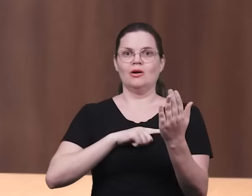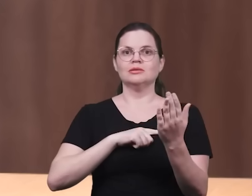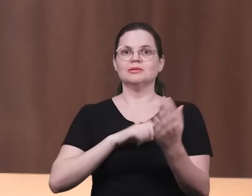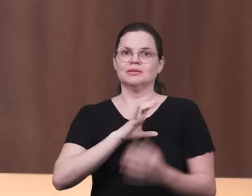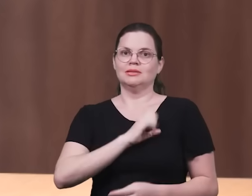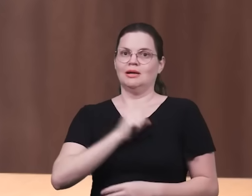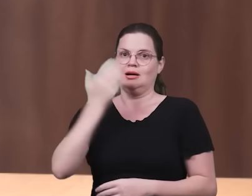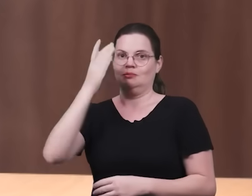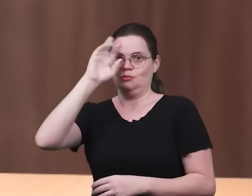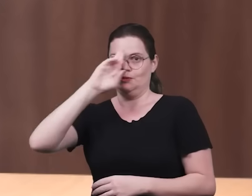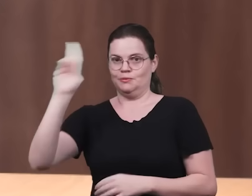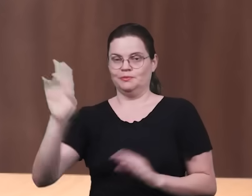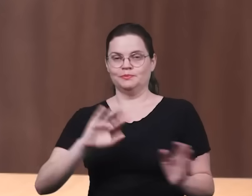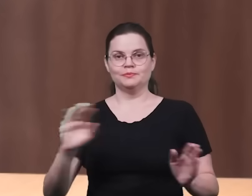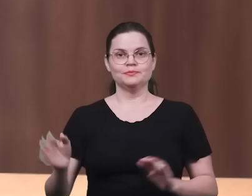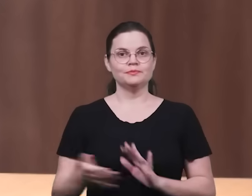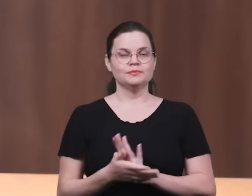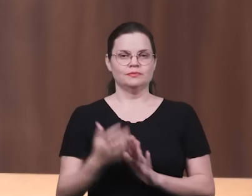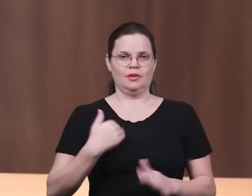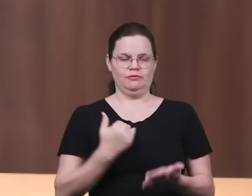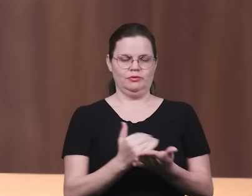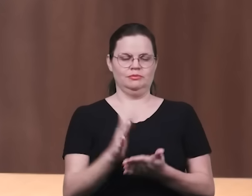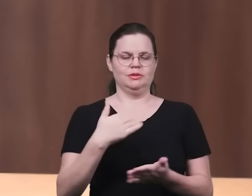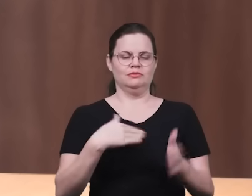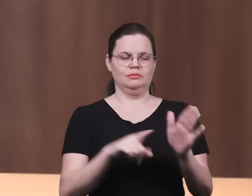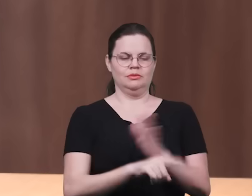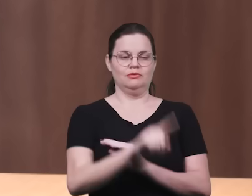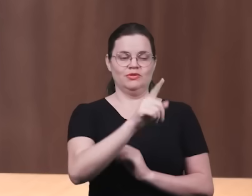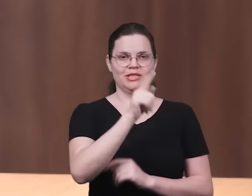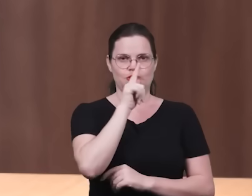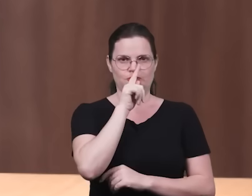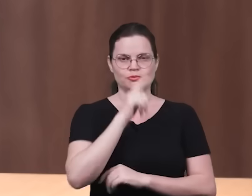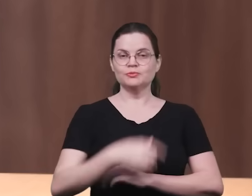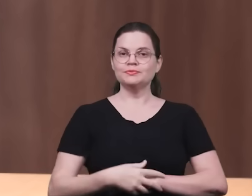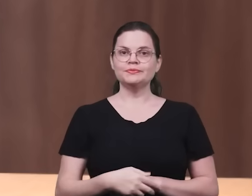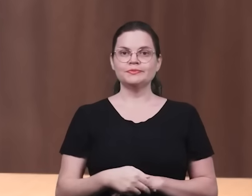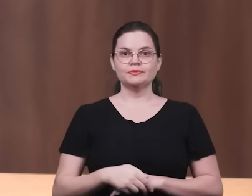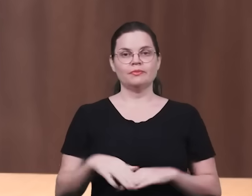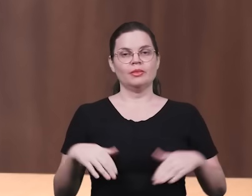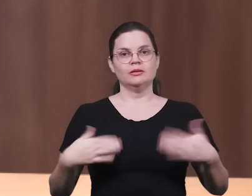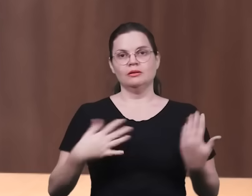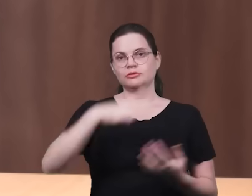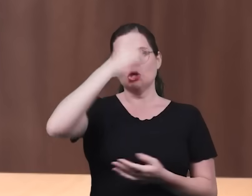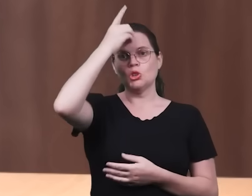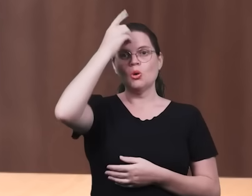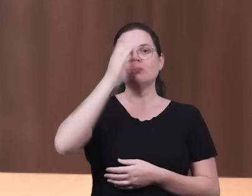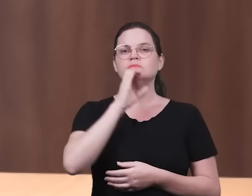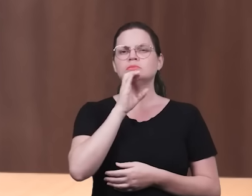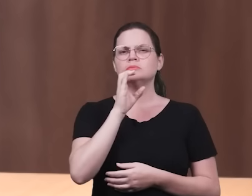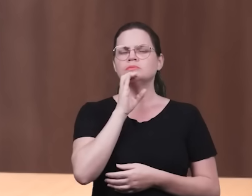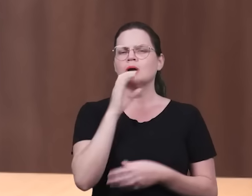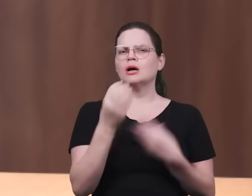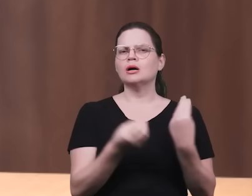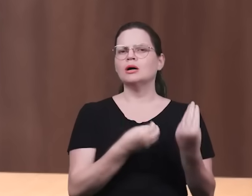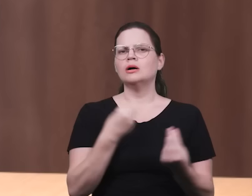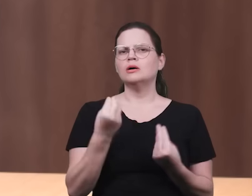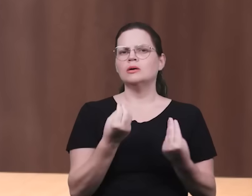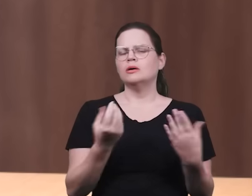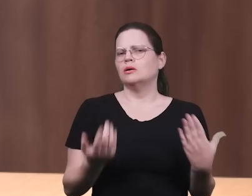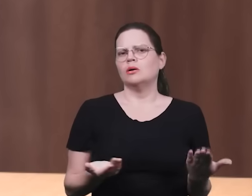vou começar então, Gilson, com você. O dom de ciência, então, como é que ele